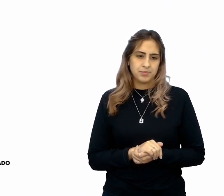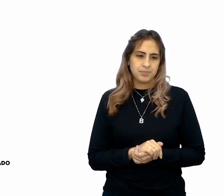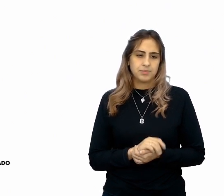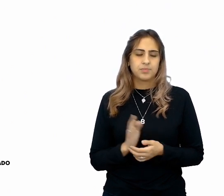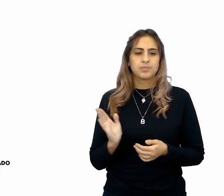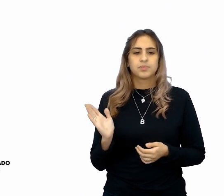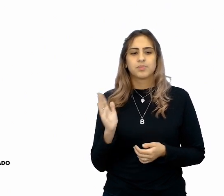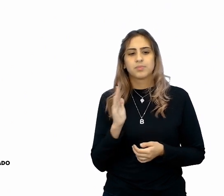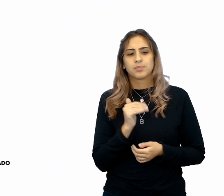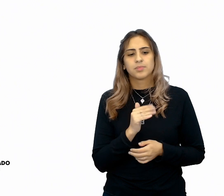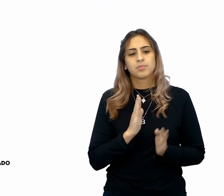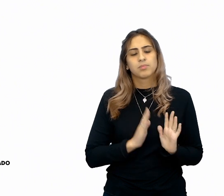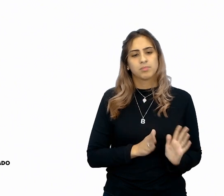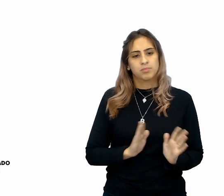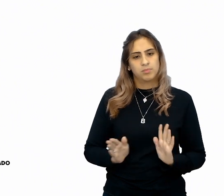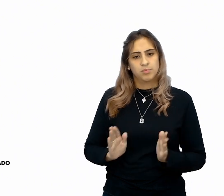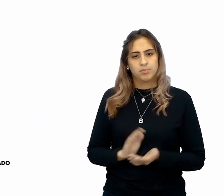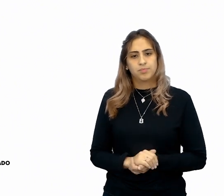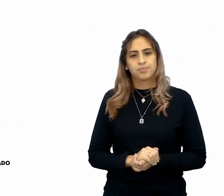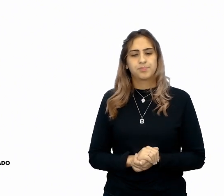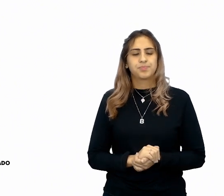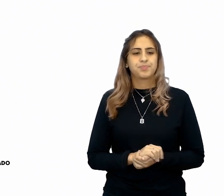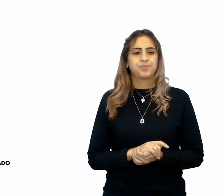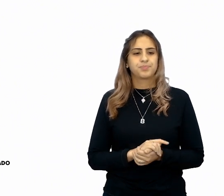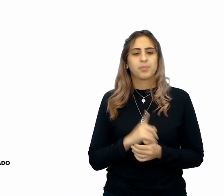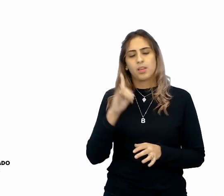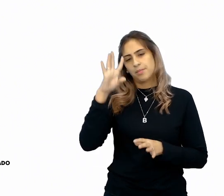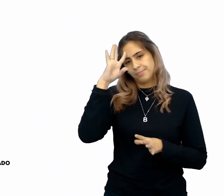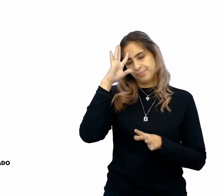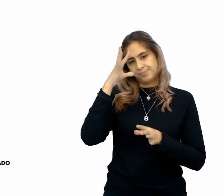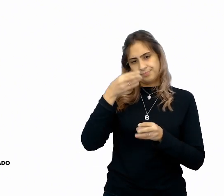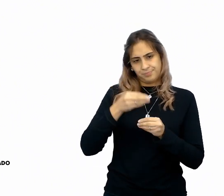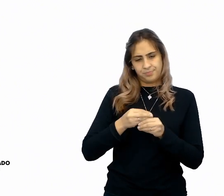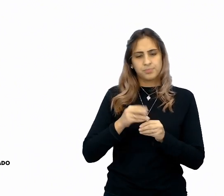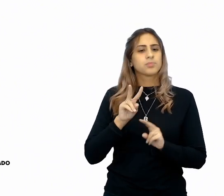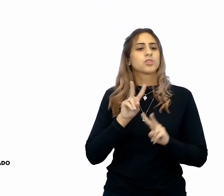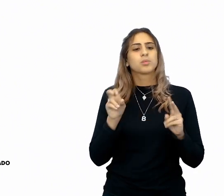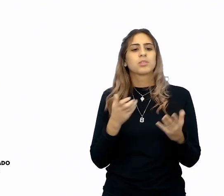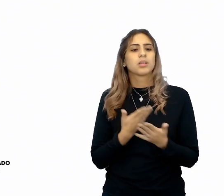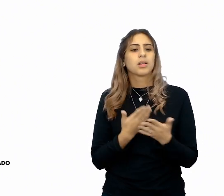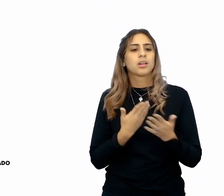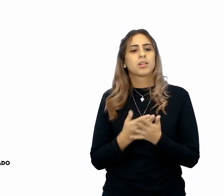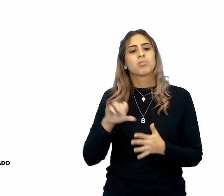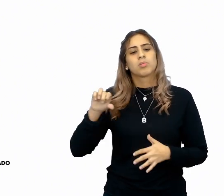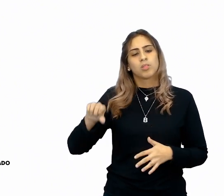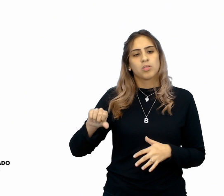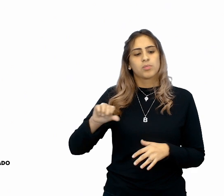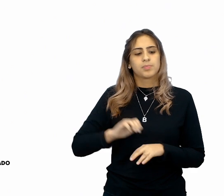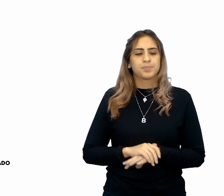Vamos dando sequência a essa compreensão sobre as aulas que nós